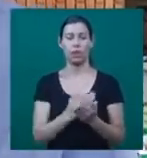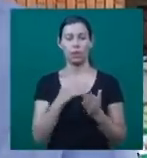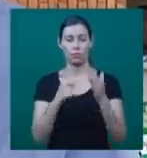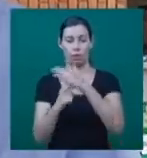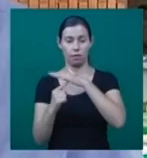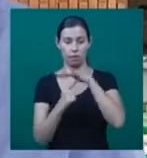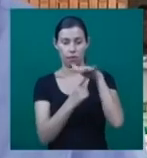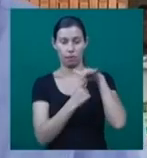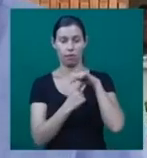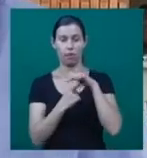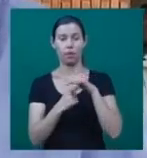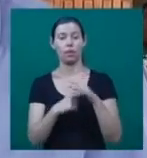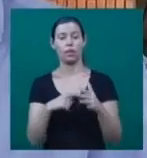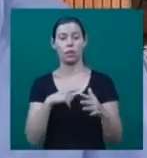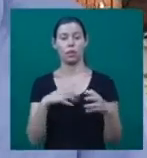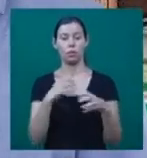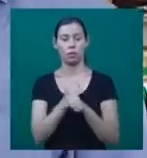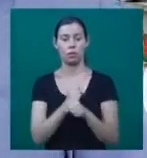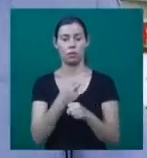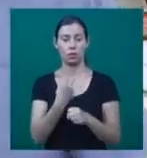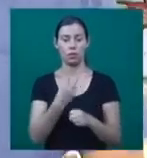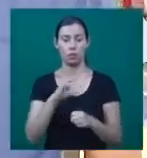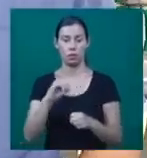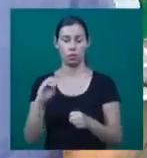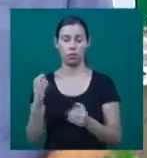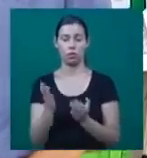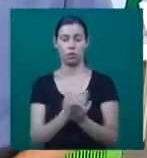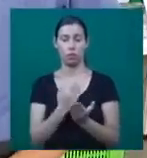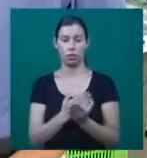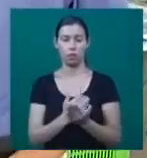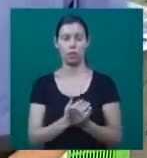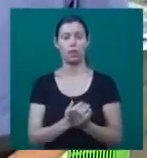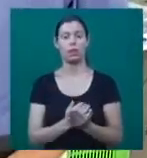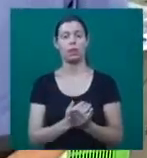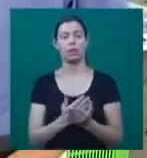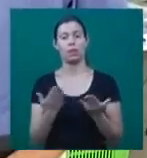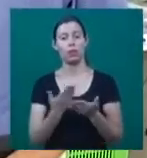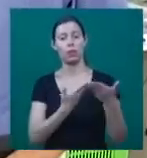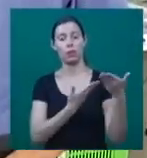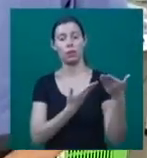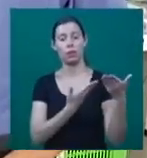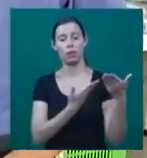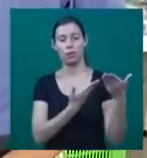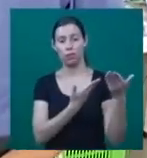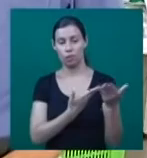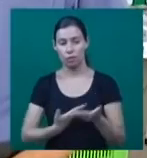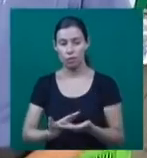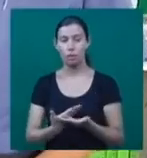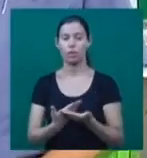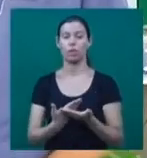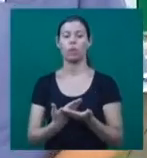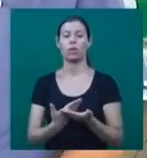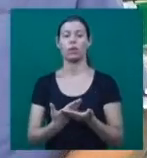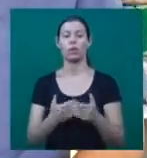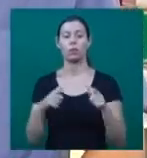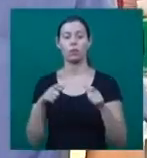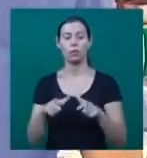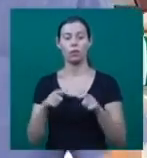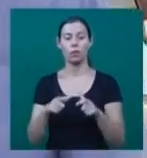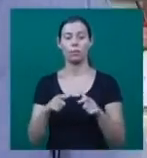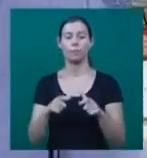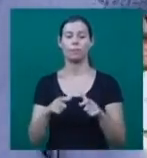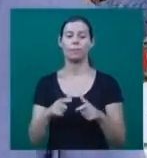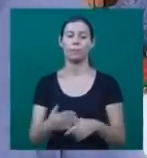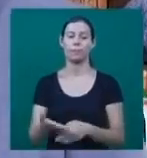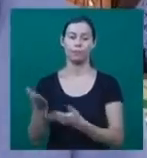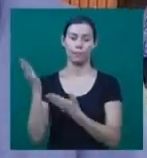estão sendo colocadas. Então vamos reforçar o convite, o local, o horário e os dias do evento. Certo, aqui é no bloco 3Q do Campus